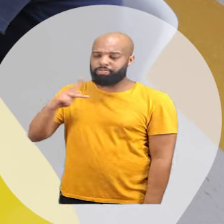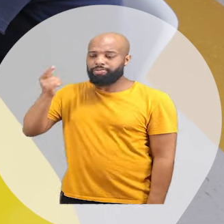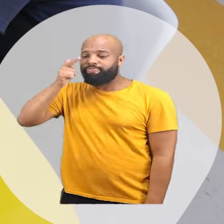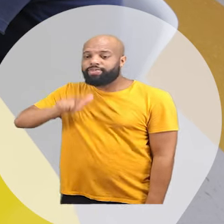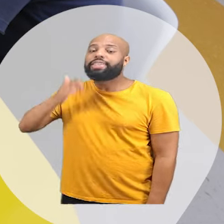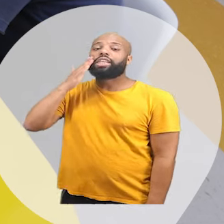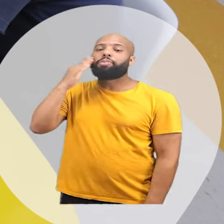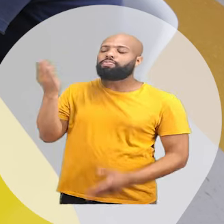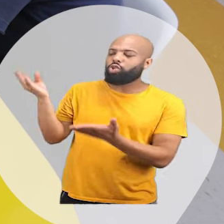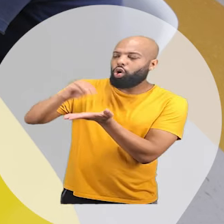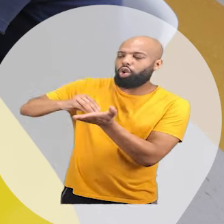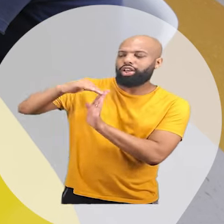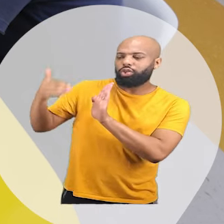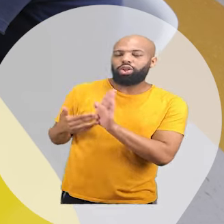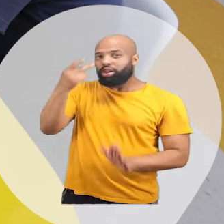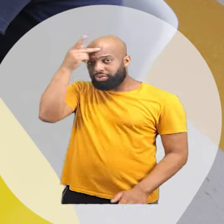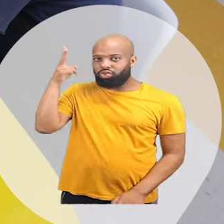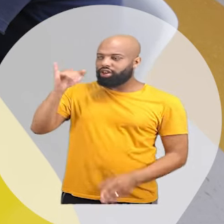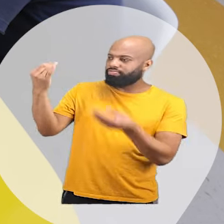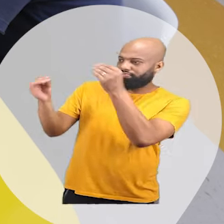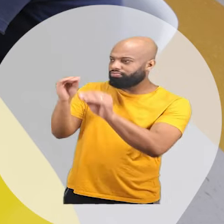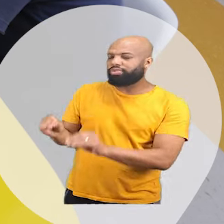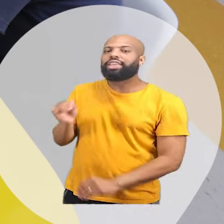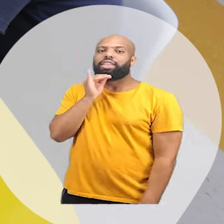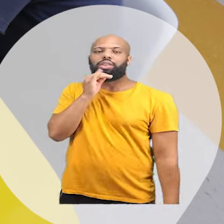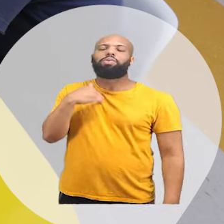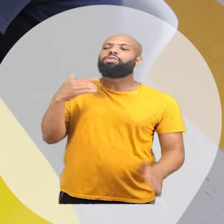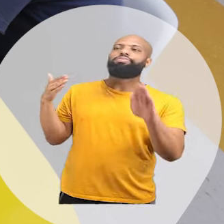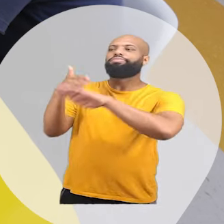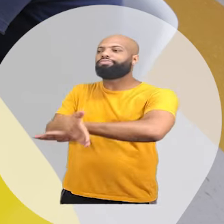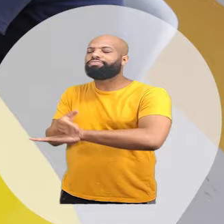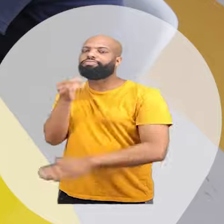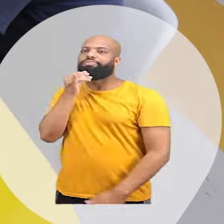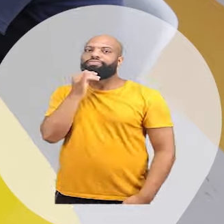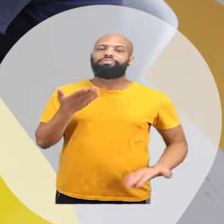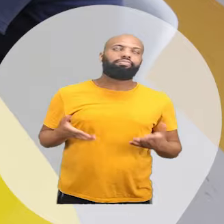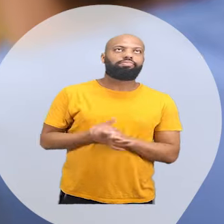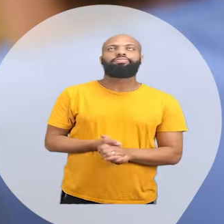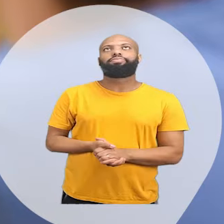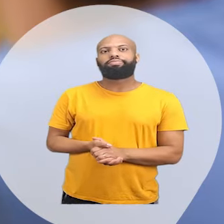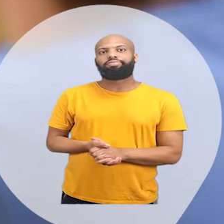a gente consegue mensurar tudo as pessoas vão preenchendo então ah eu fui no